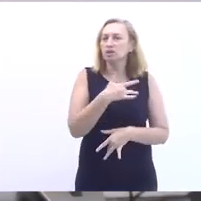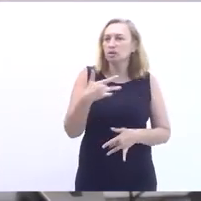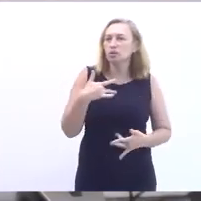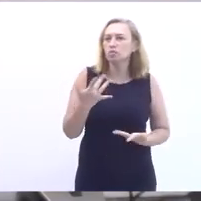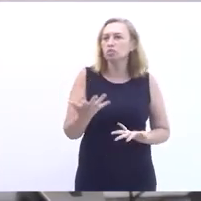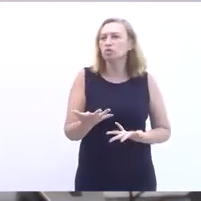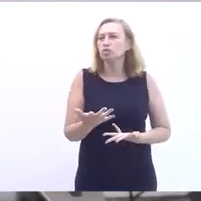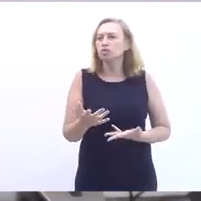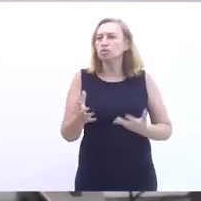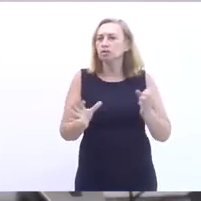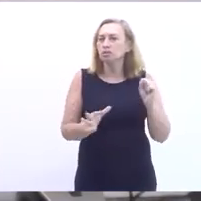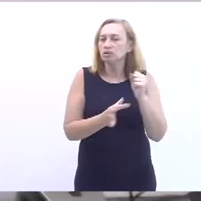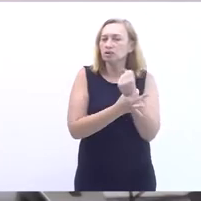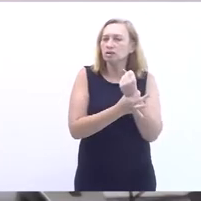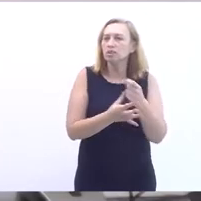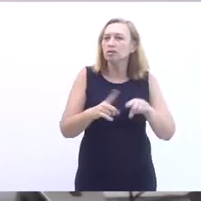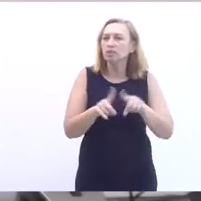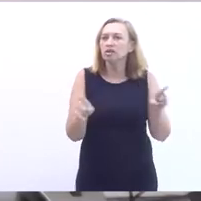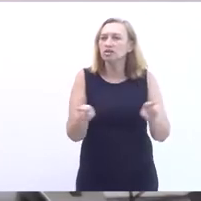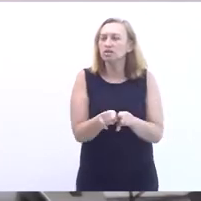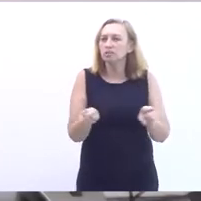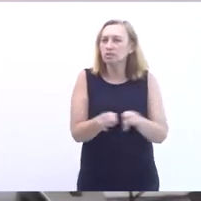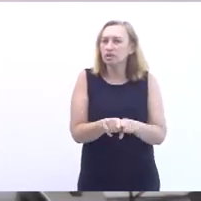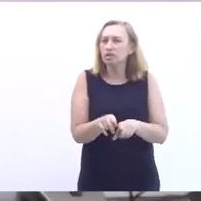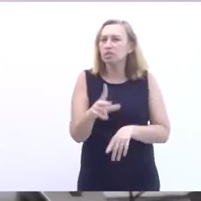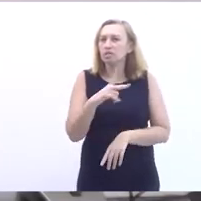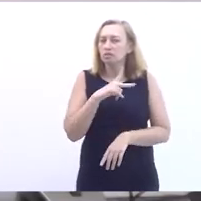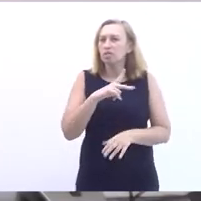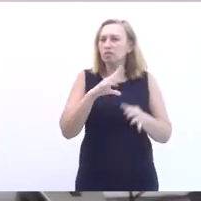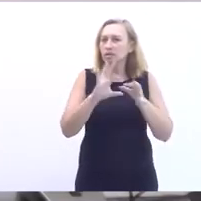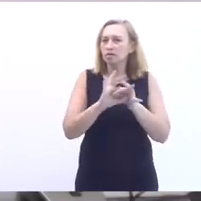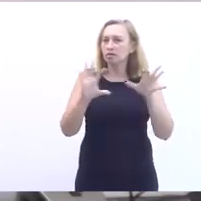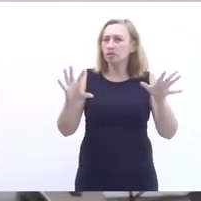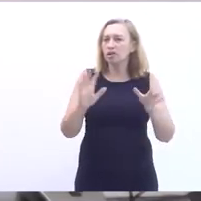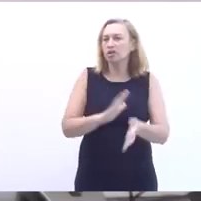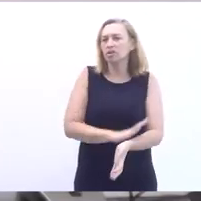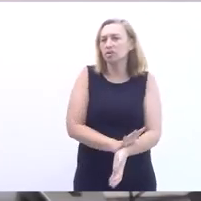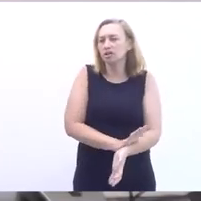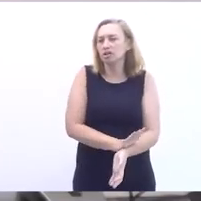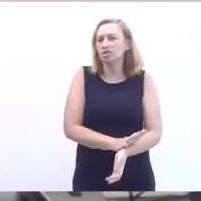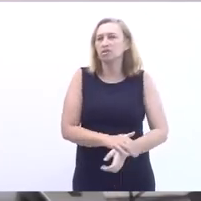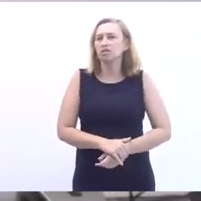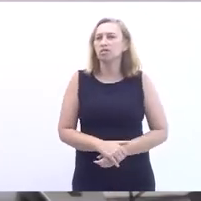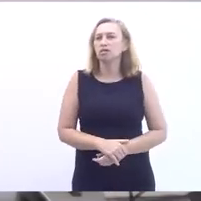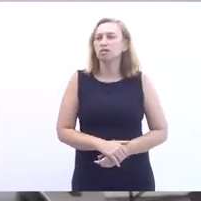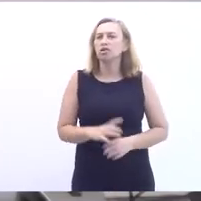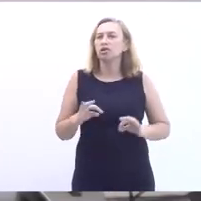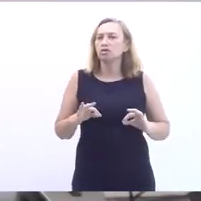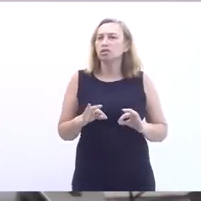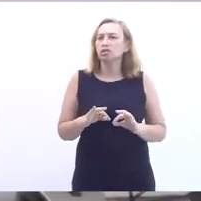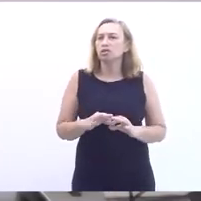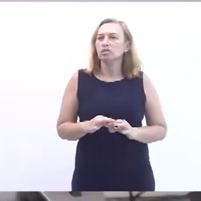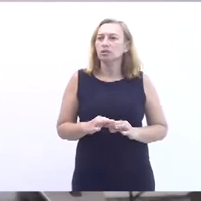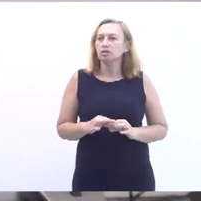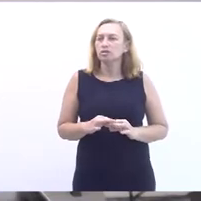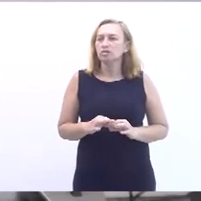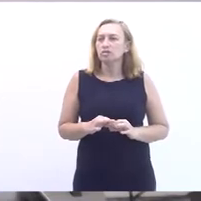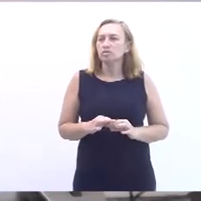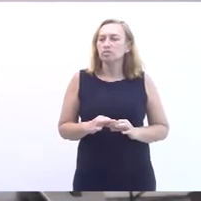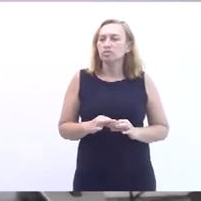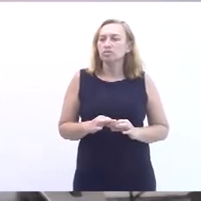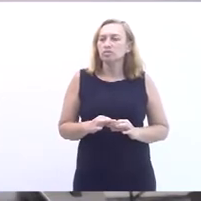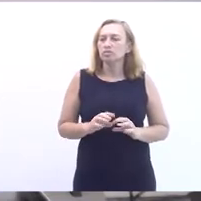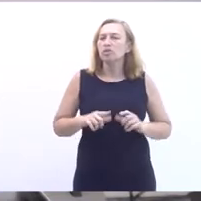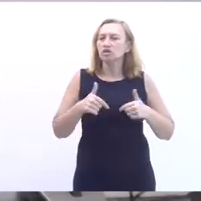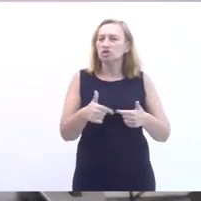saúde com a segurança mas também quando a própria democracia o racismo diante dos efeitos perversos